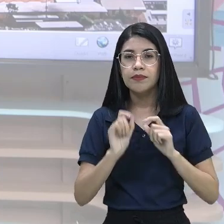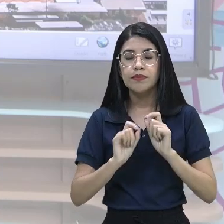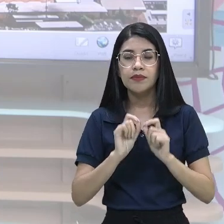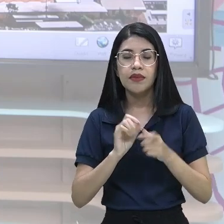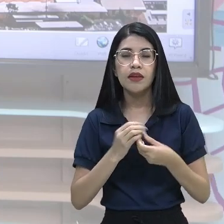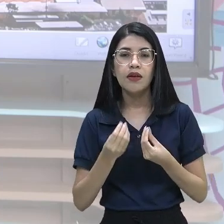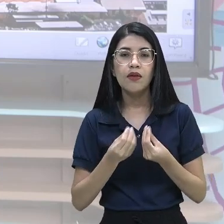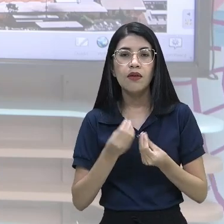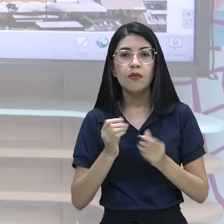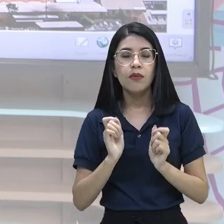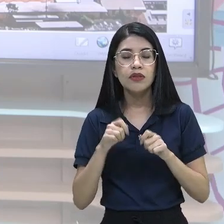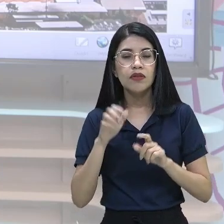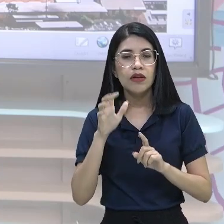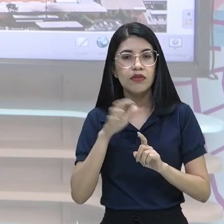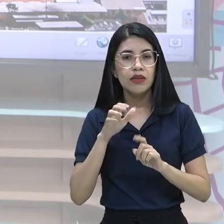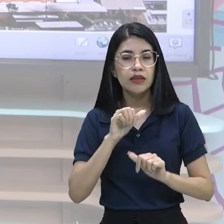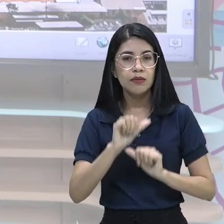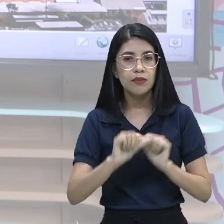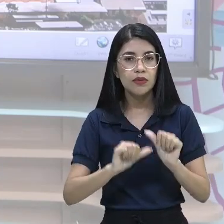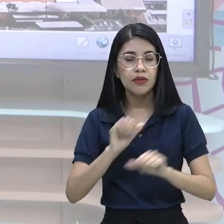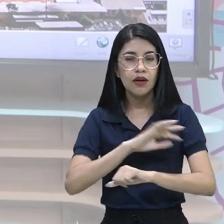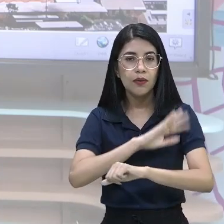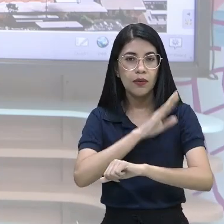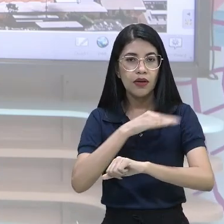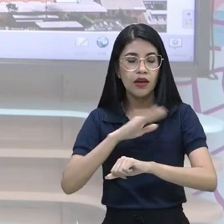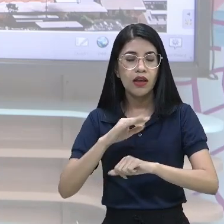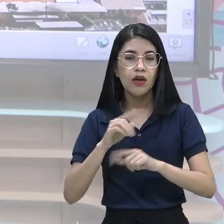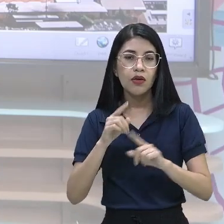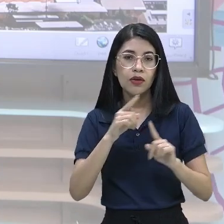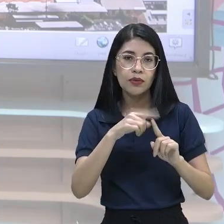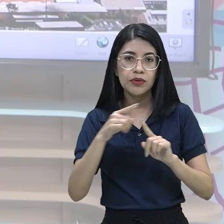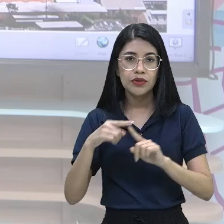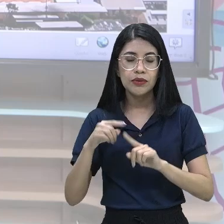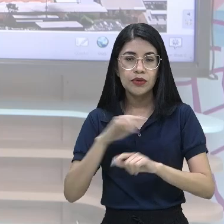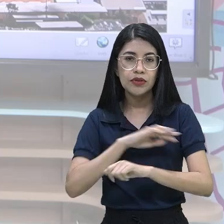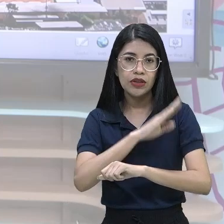em modificar o relevo, né? Ou as formas de